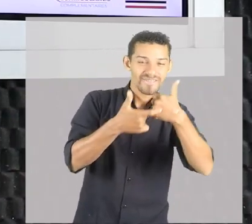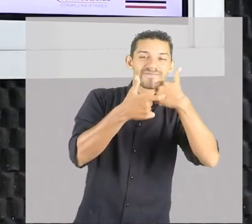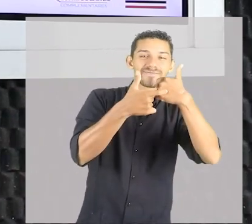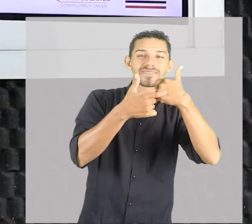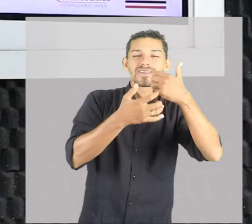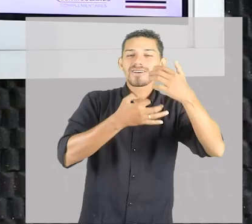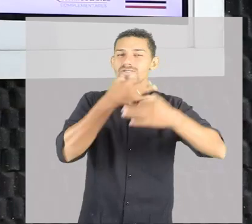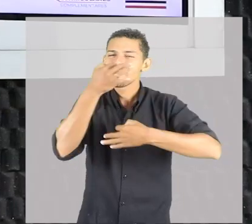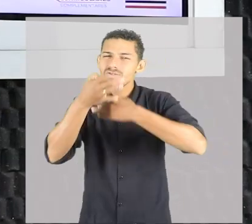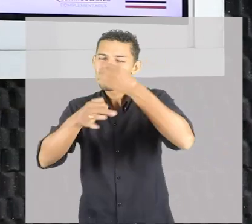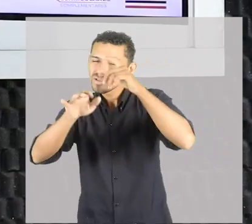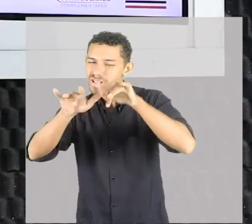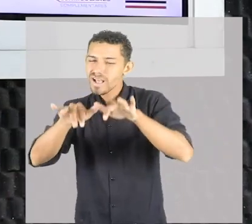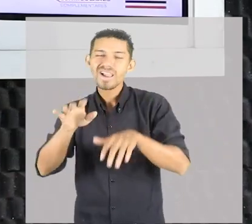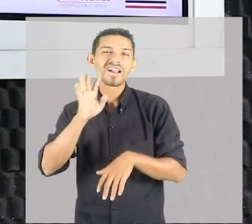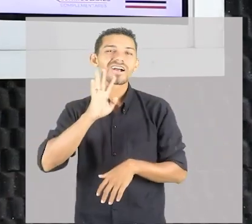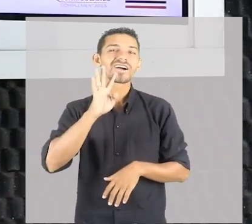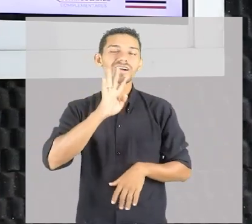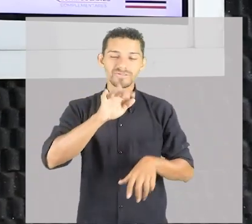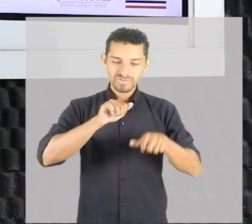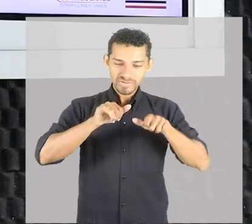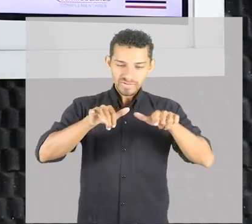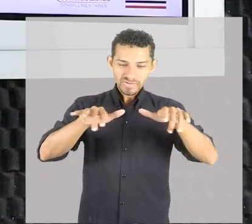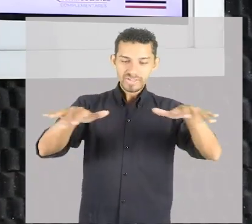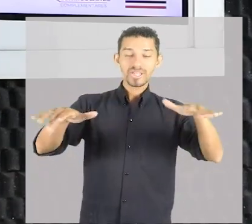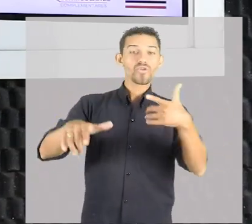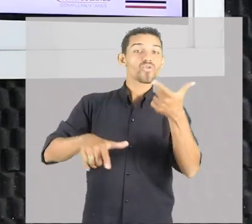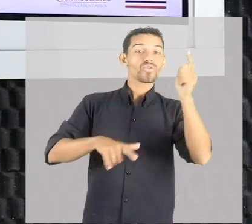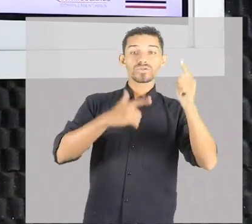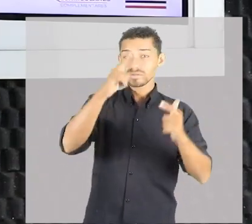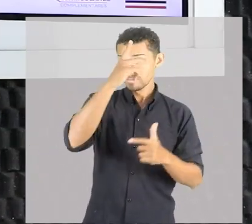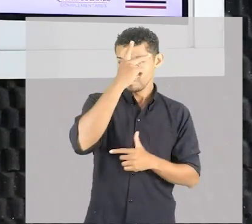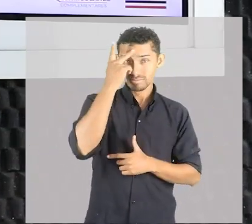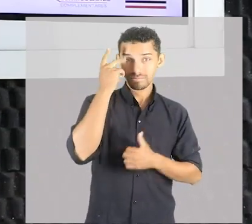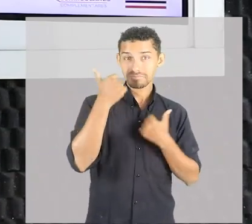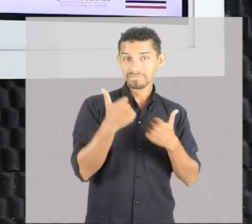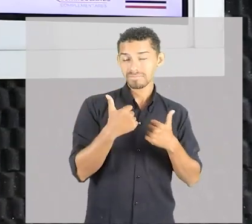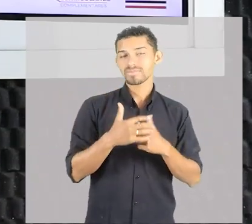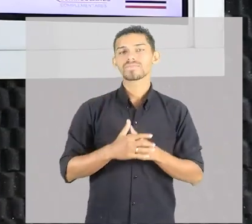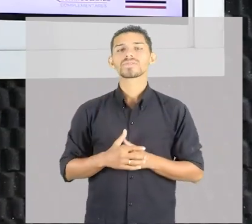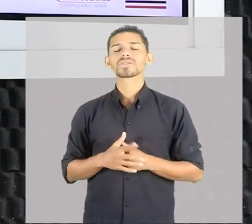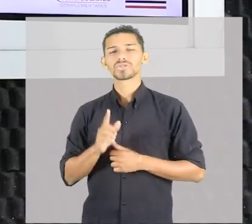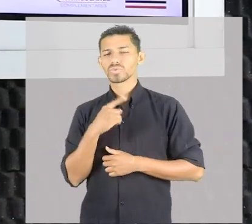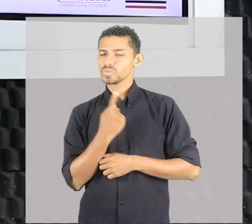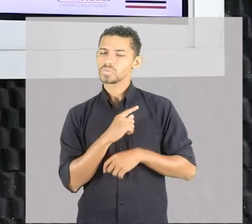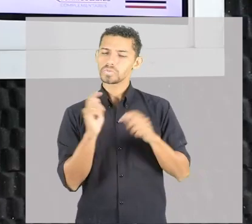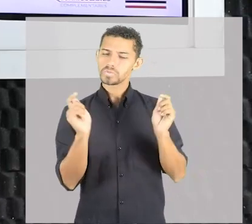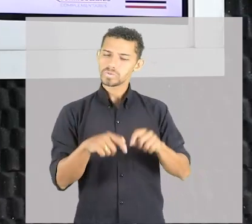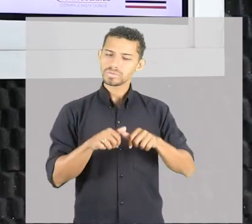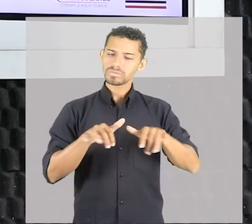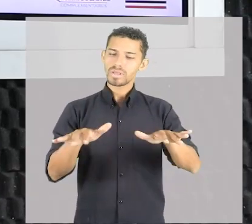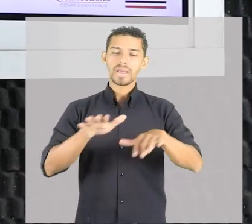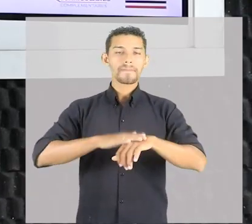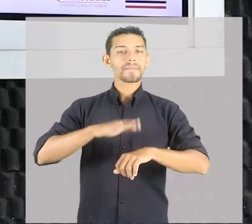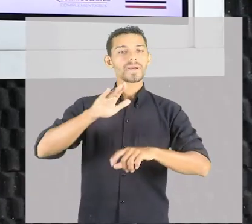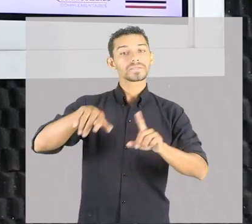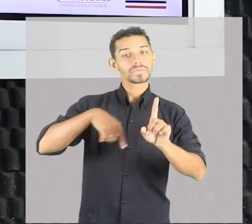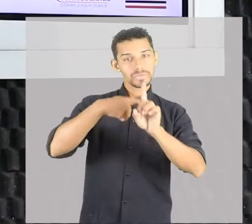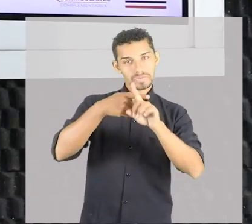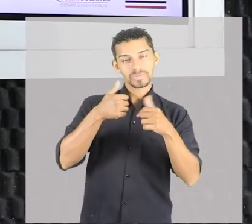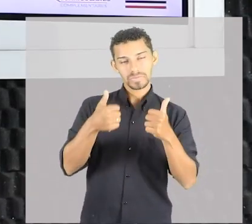bacana isso faz com que esse vídeo chegue a outras pessoas entendeu E a gente possa produzindo cada vez mais conteúdo para